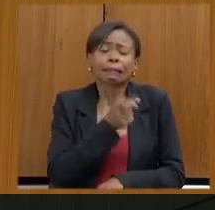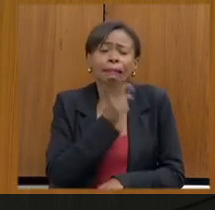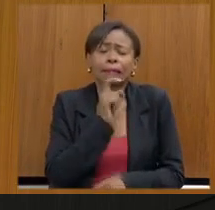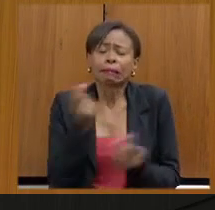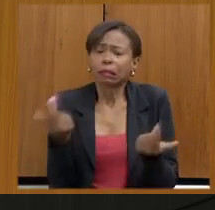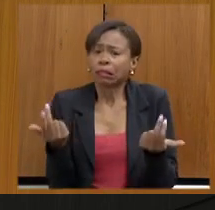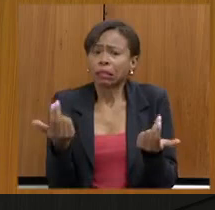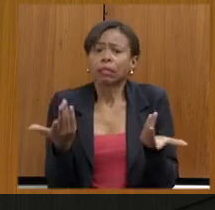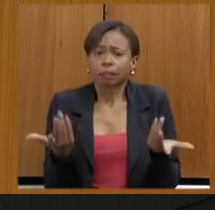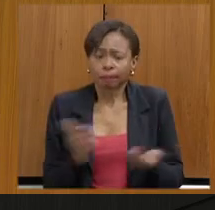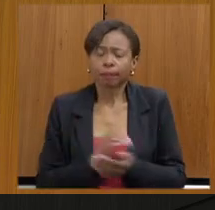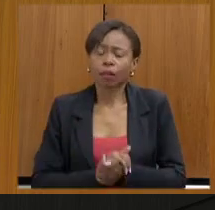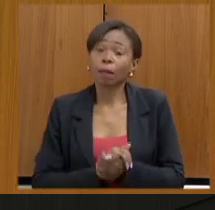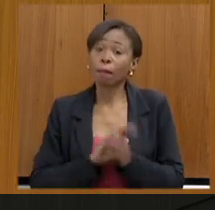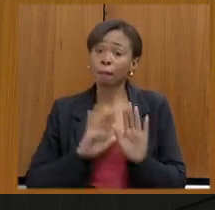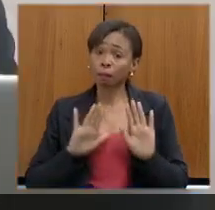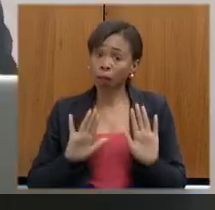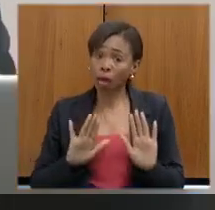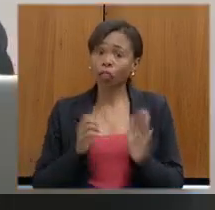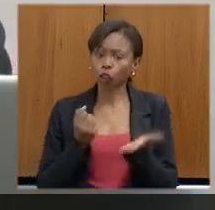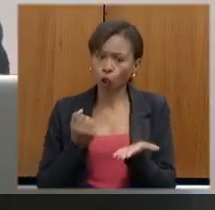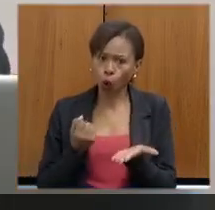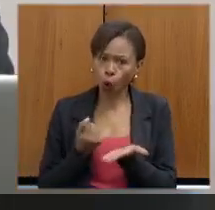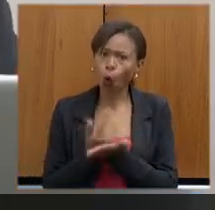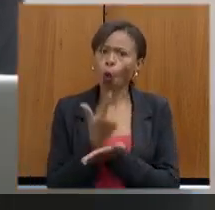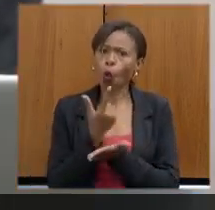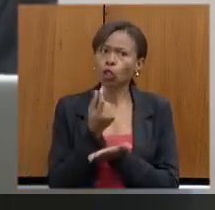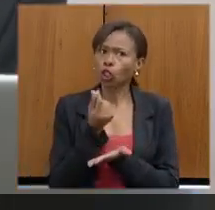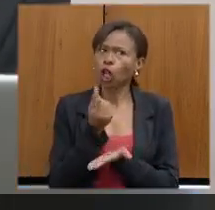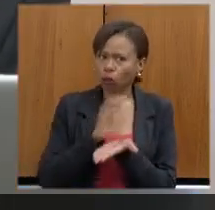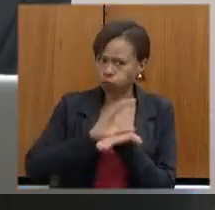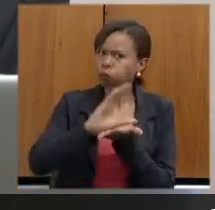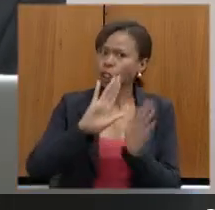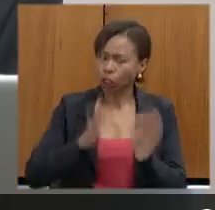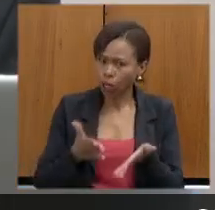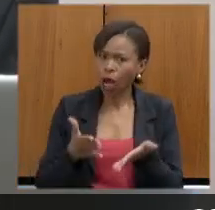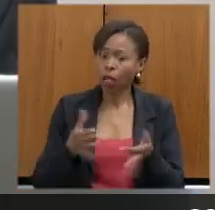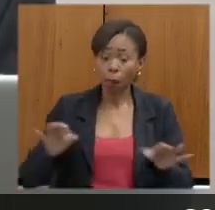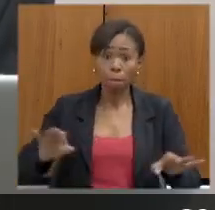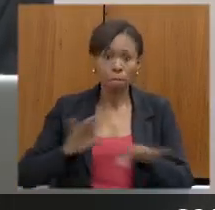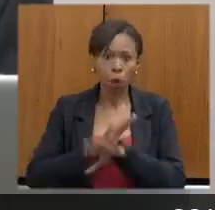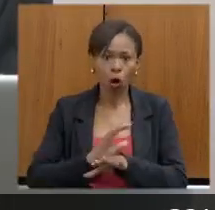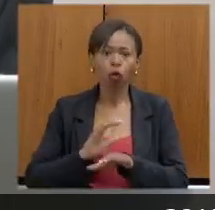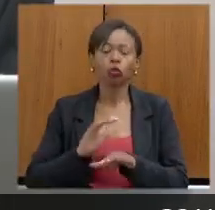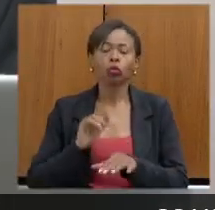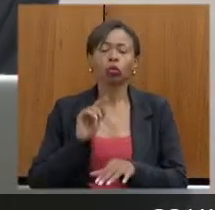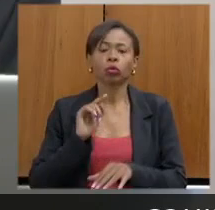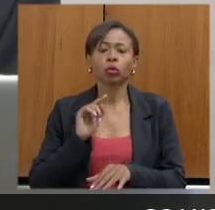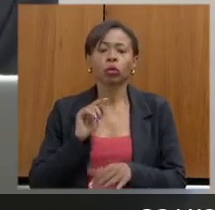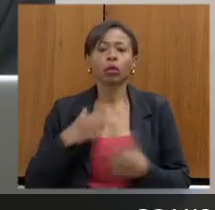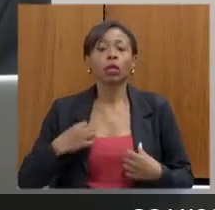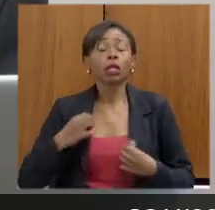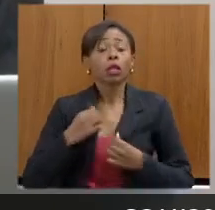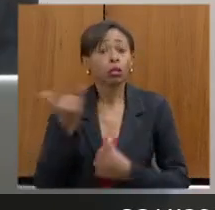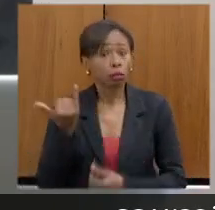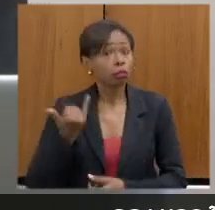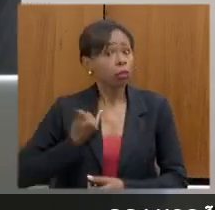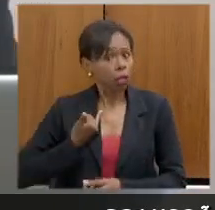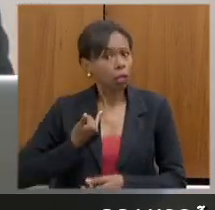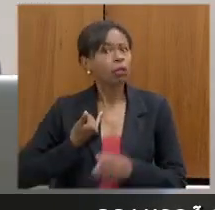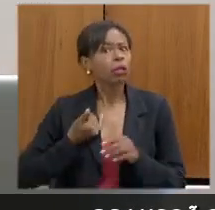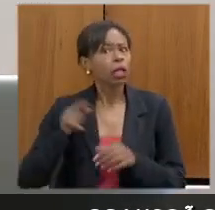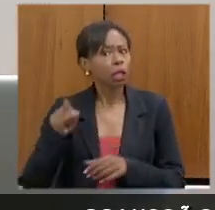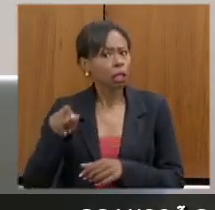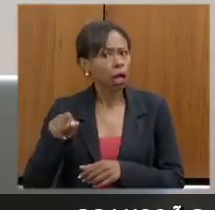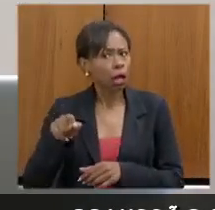mesmo questão turísticos então não destinamos o equipamento já está lá ver o mandante já comprou eu já tive notícia que Monte